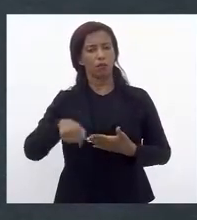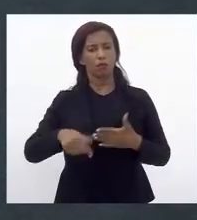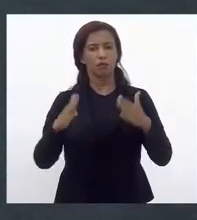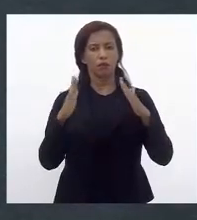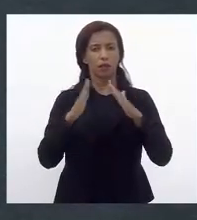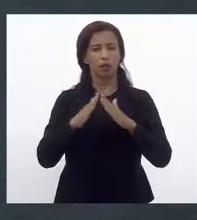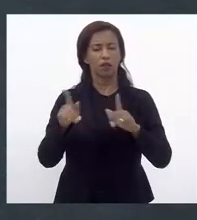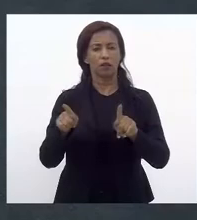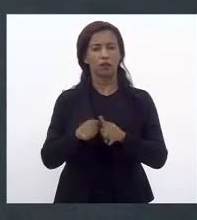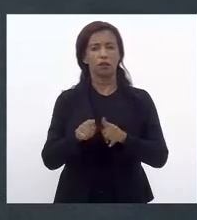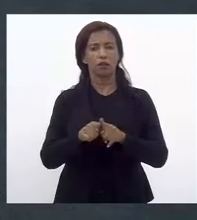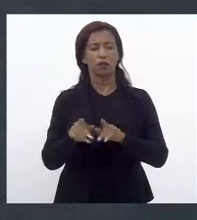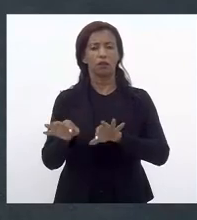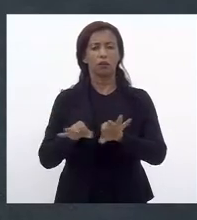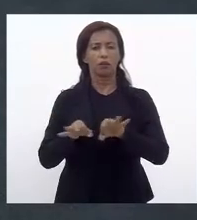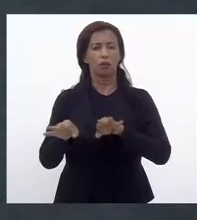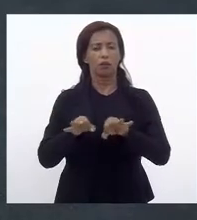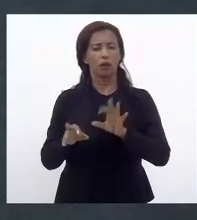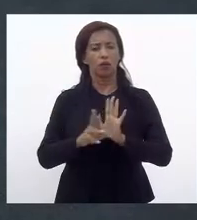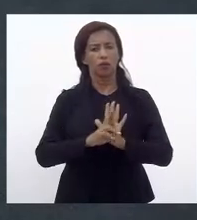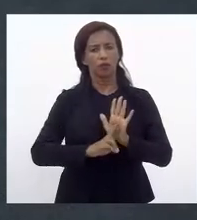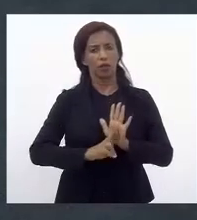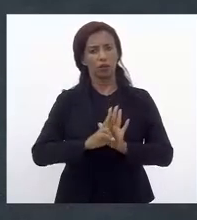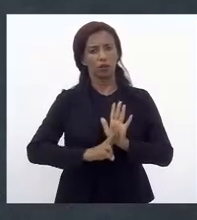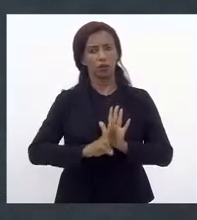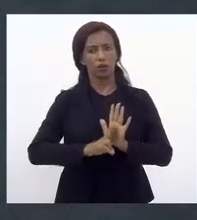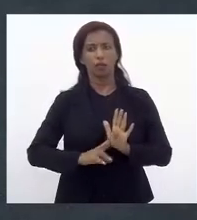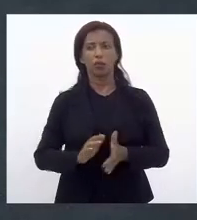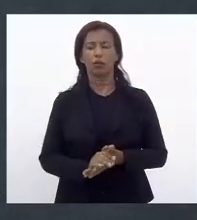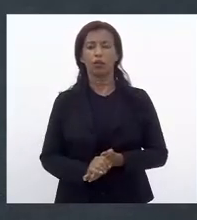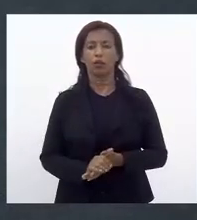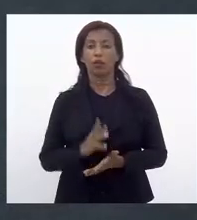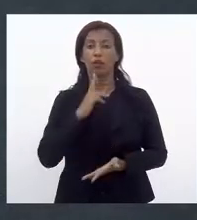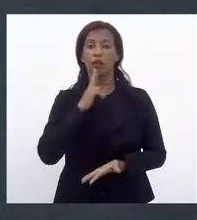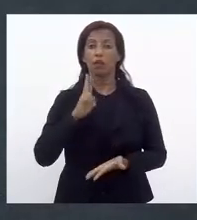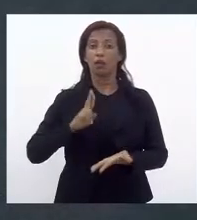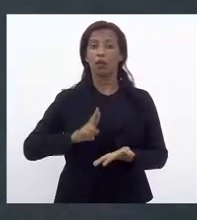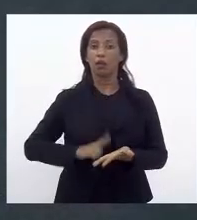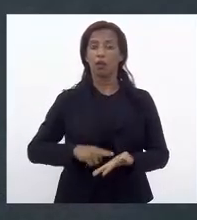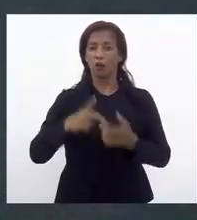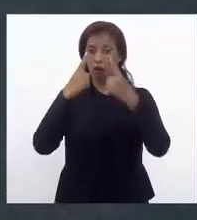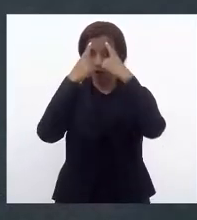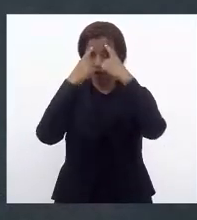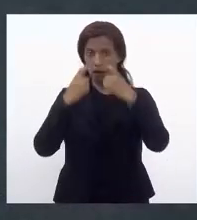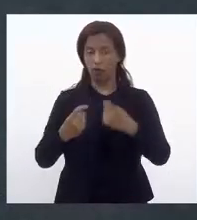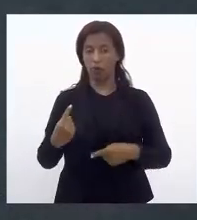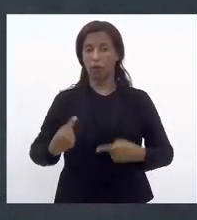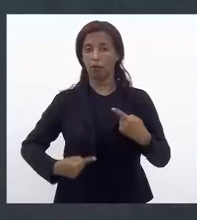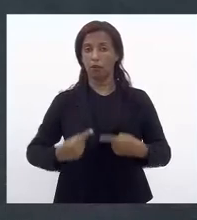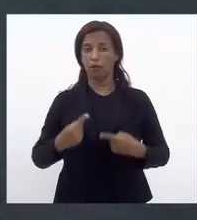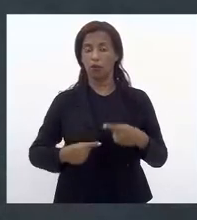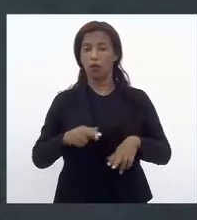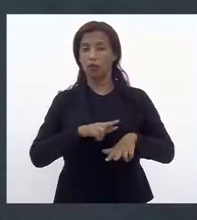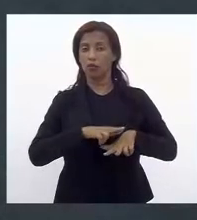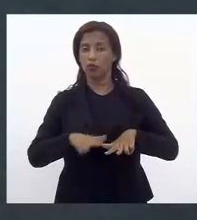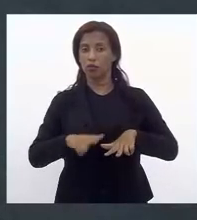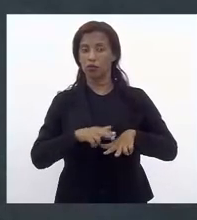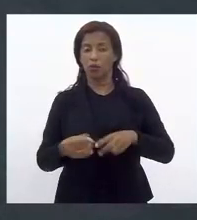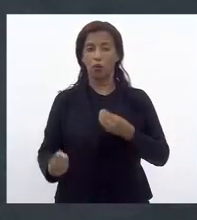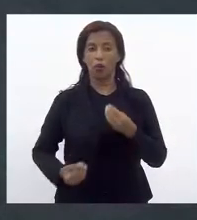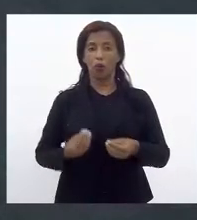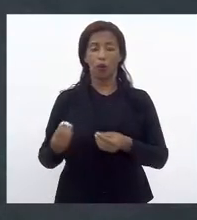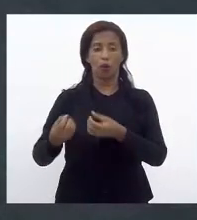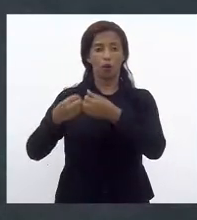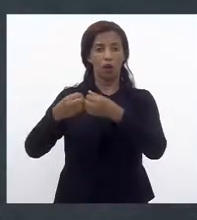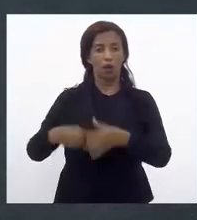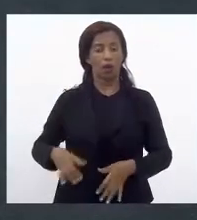casa também um projeto de resolução que reconhece a violência política de gênero como quebra